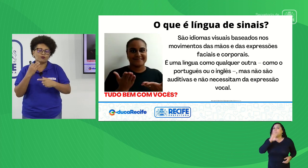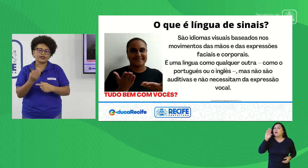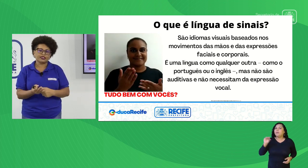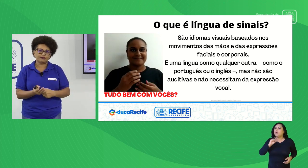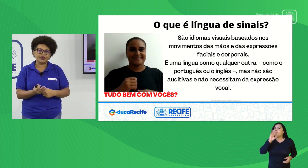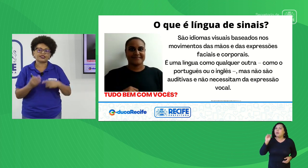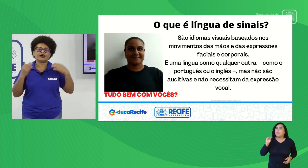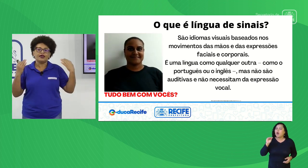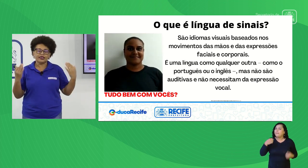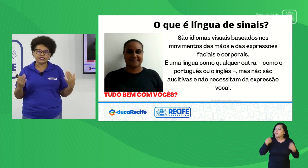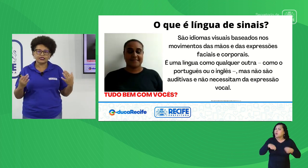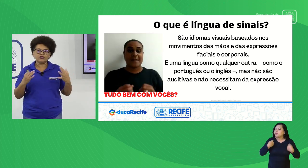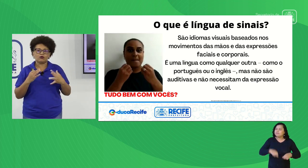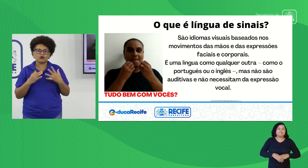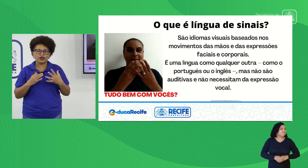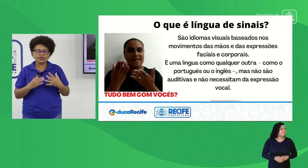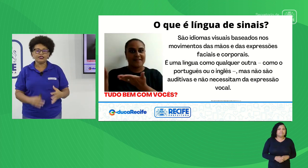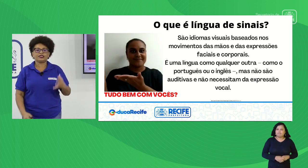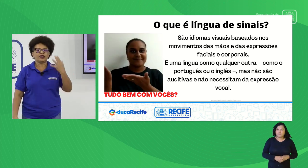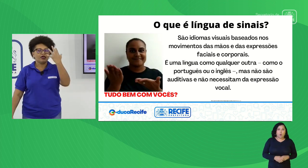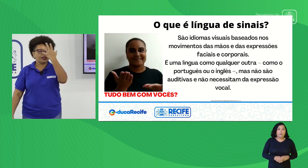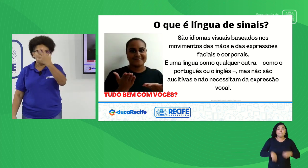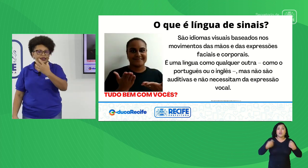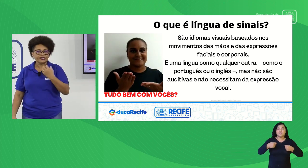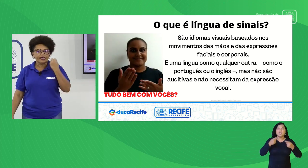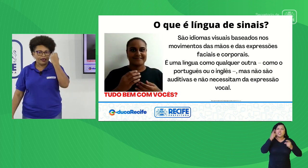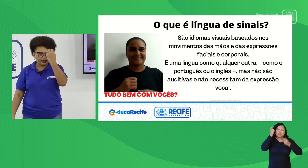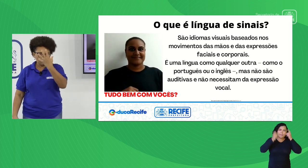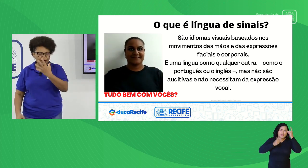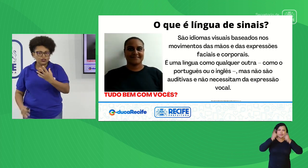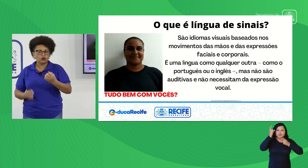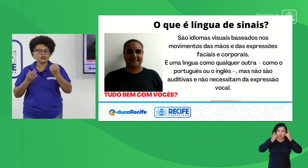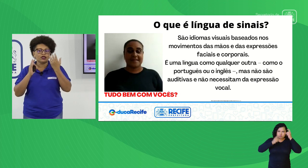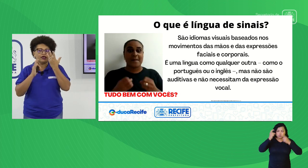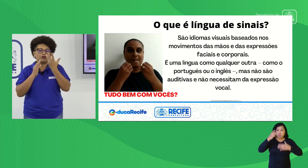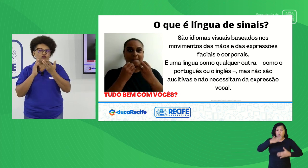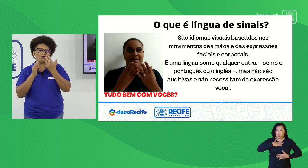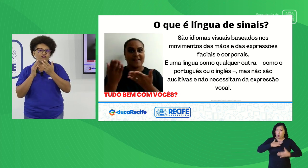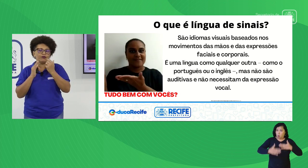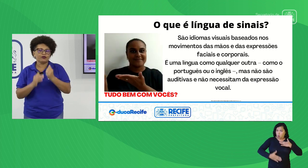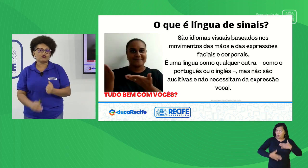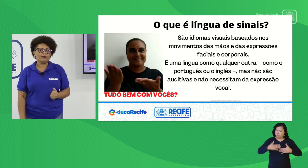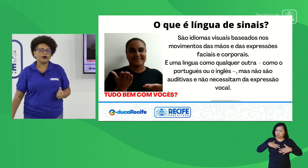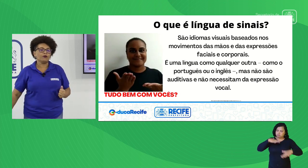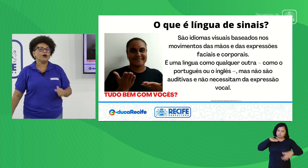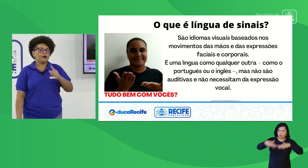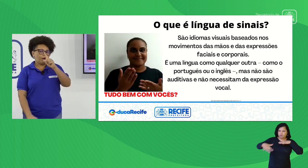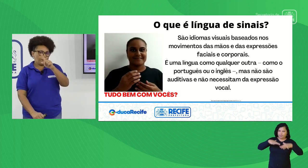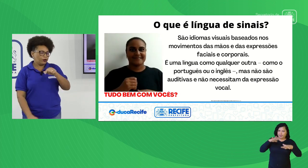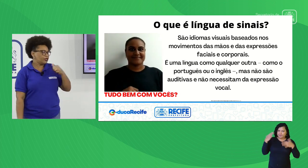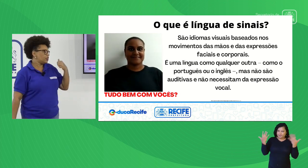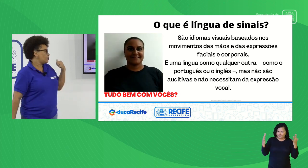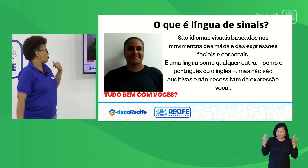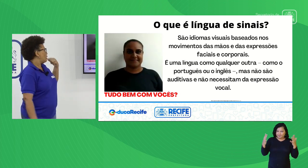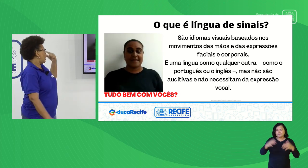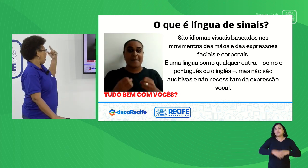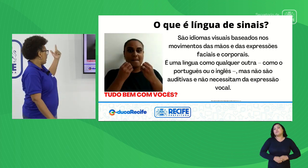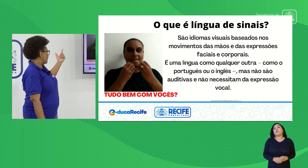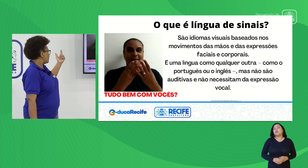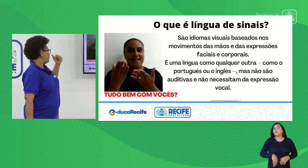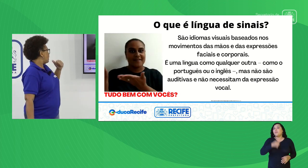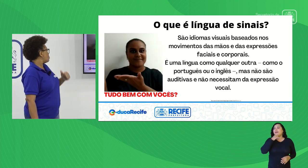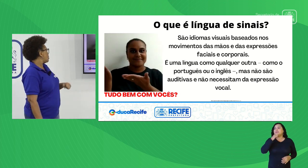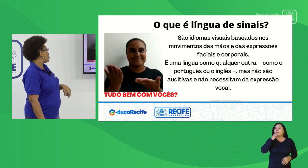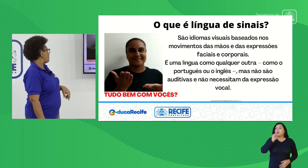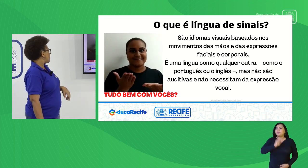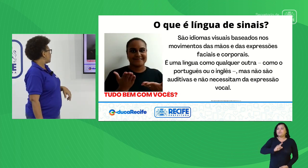voz para se expressar, e sim, como eu já disse, das expressões e dos movimentos da mão. Por exemplo,